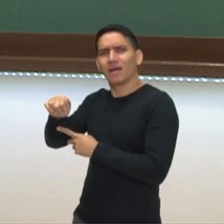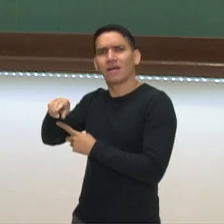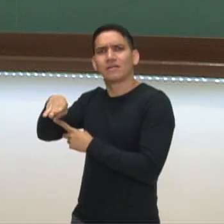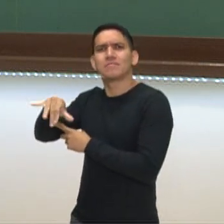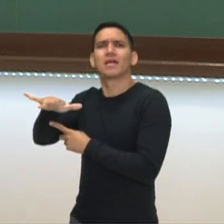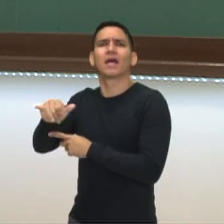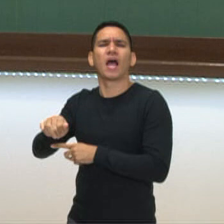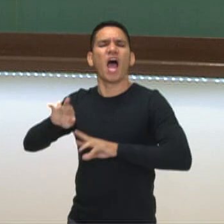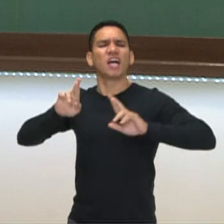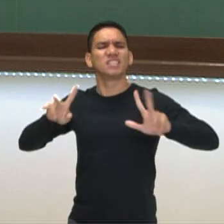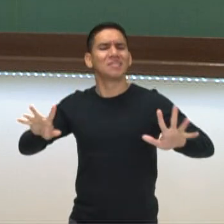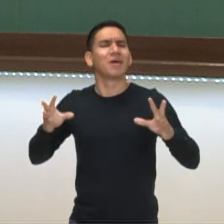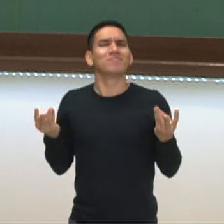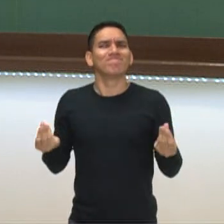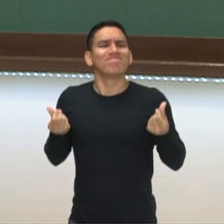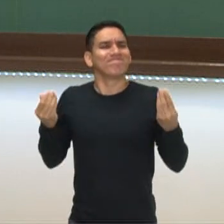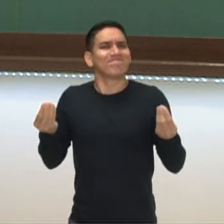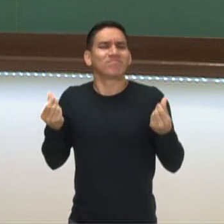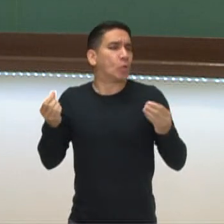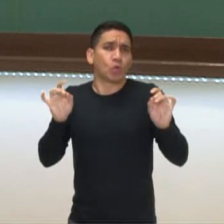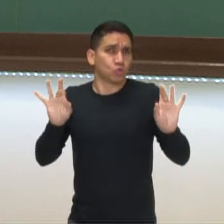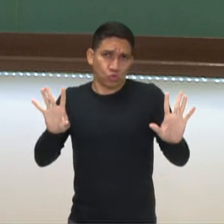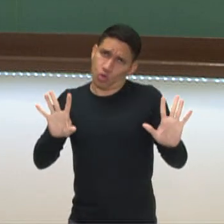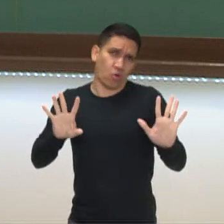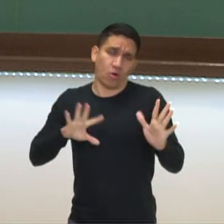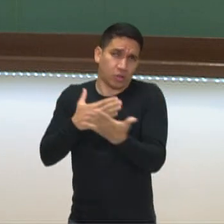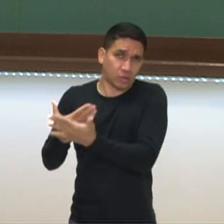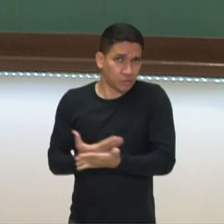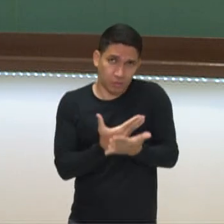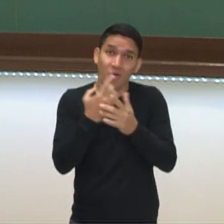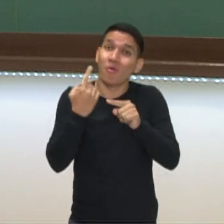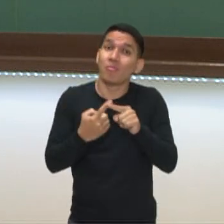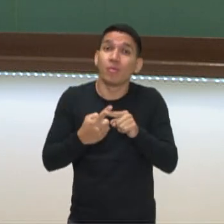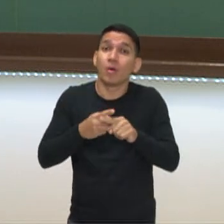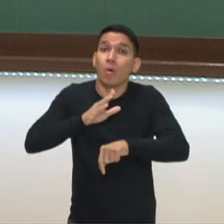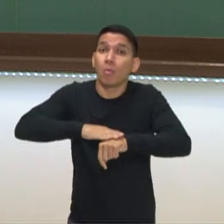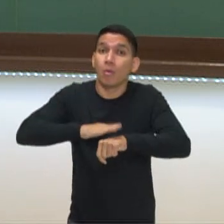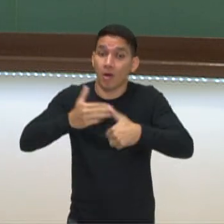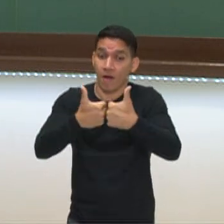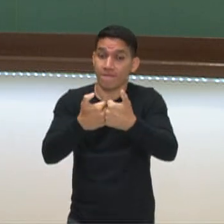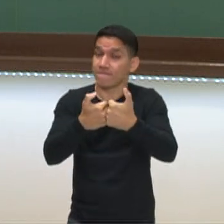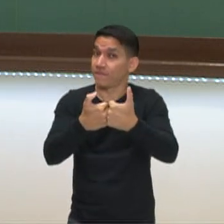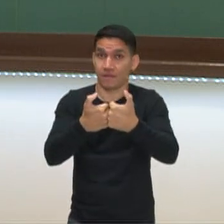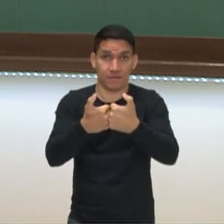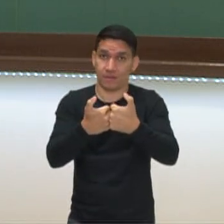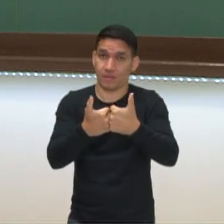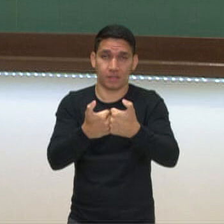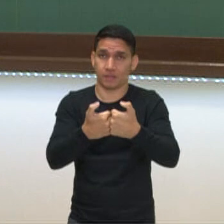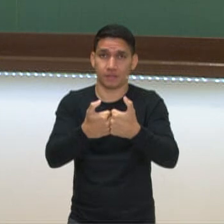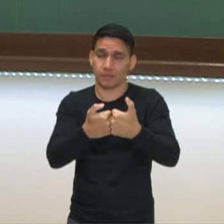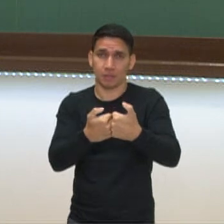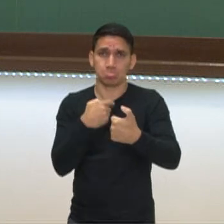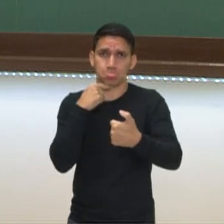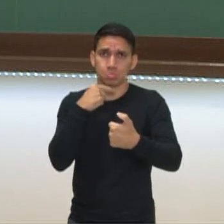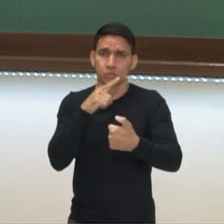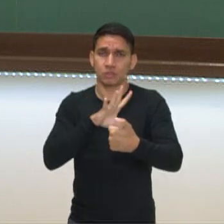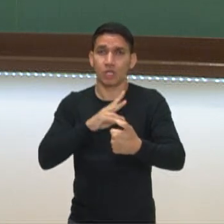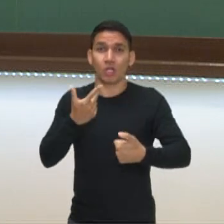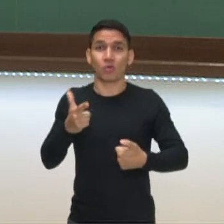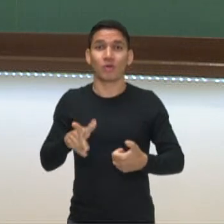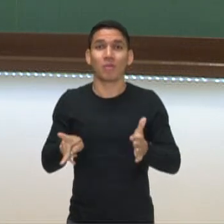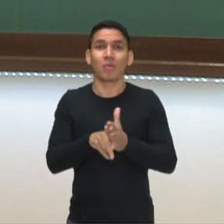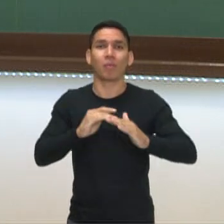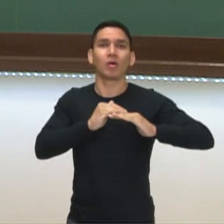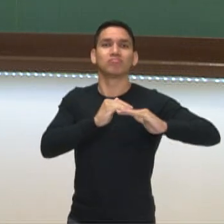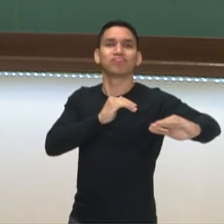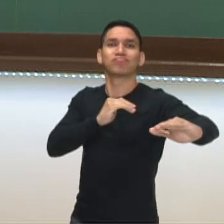que não faz tanto sentido, a não ser só para estudar. Porque na verdade a gente não tem na física a ideia de que o repouso